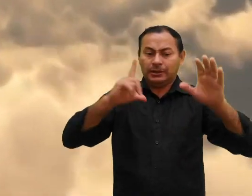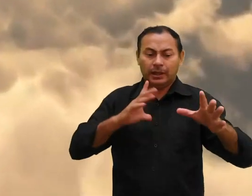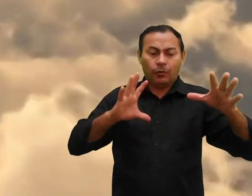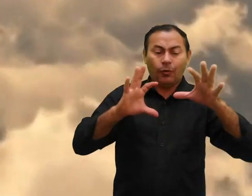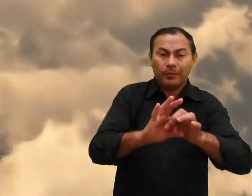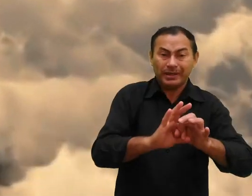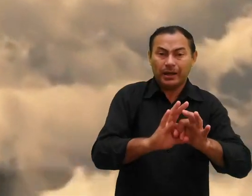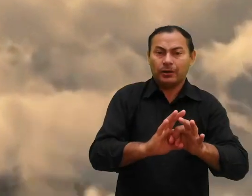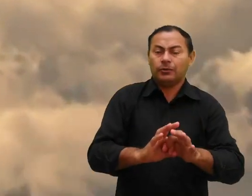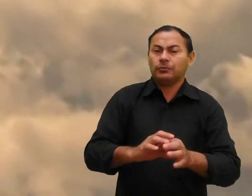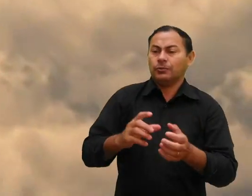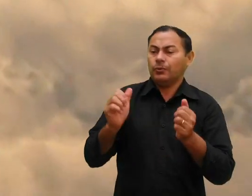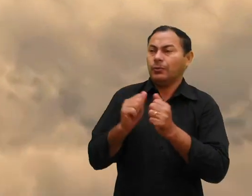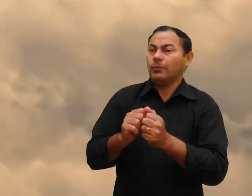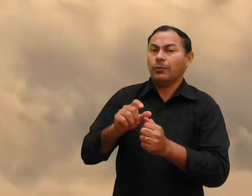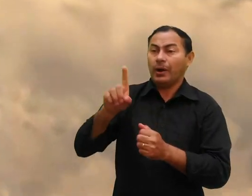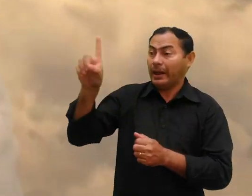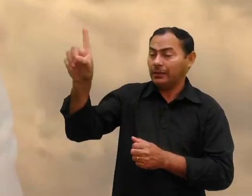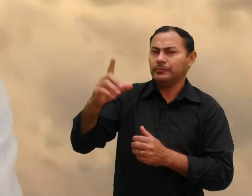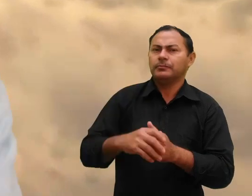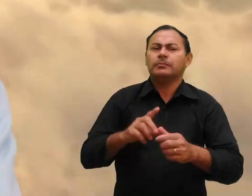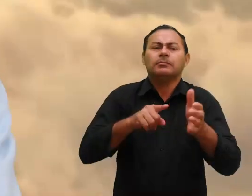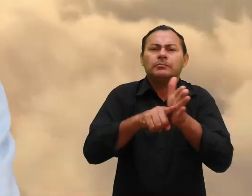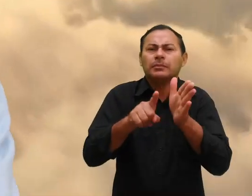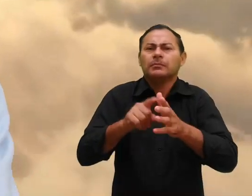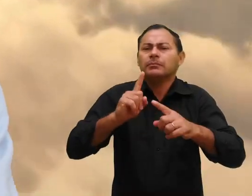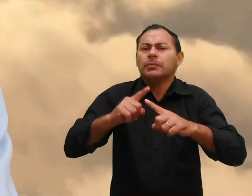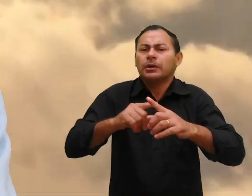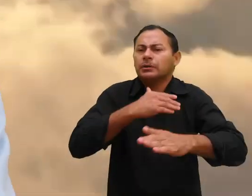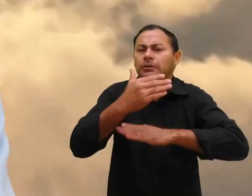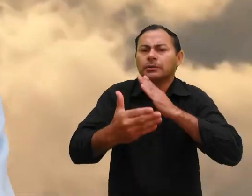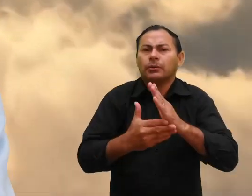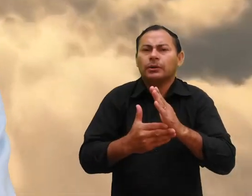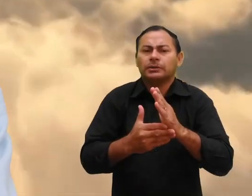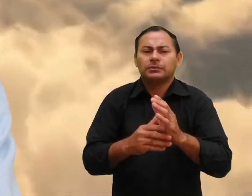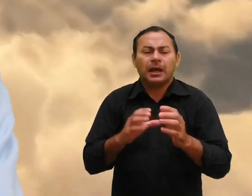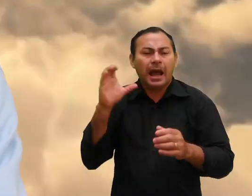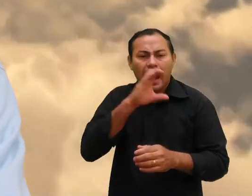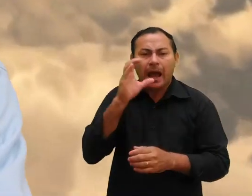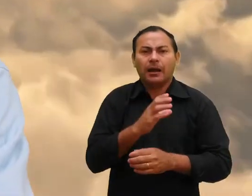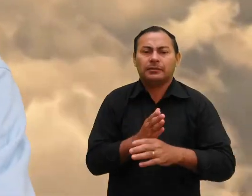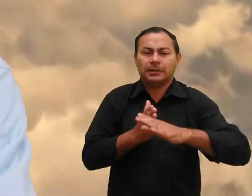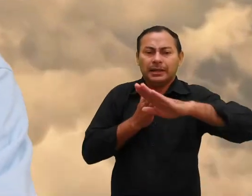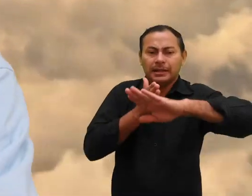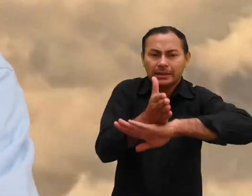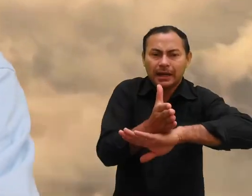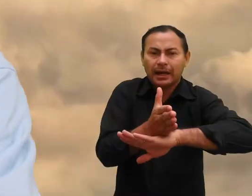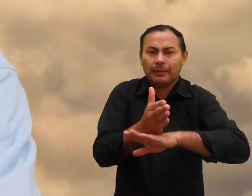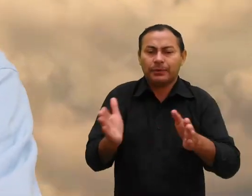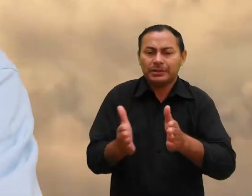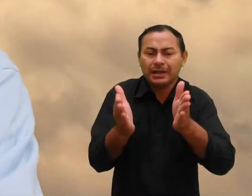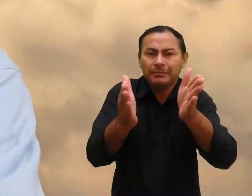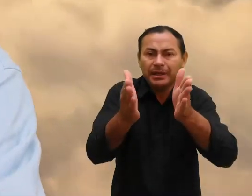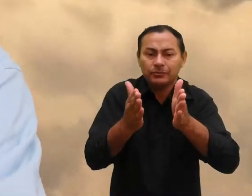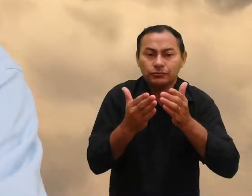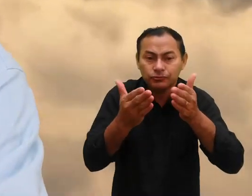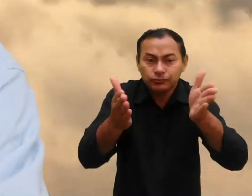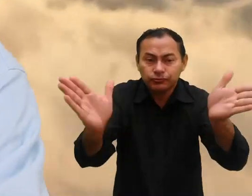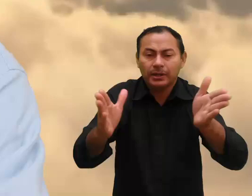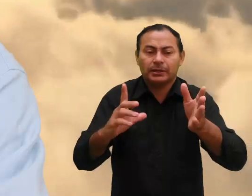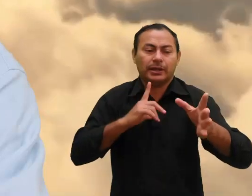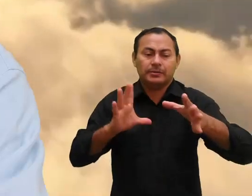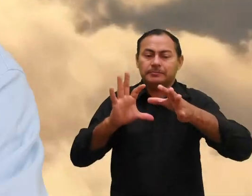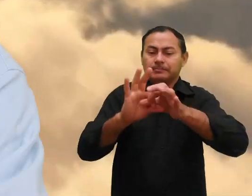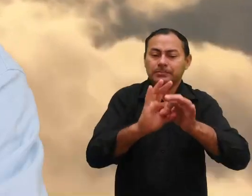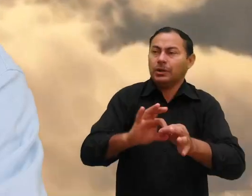ter comunhão com ele, aí surge a pergunta: por que então nem todo mundo não se apressa a passar por este véu rasgado para